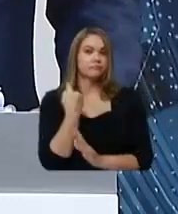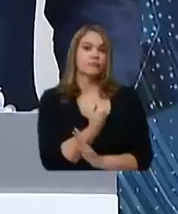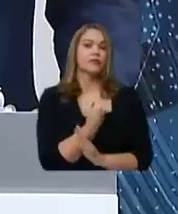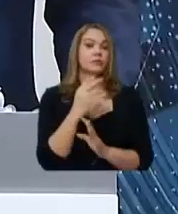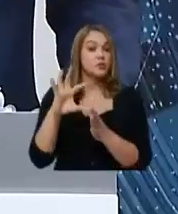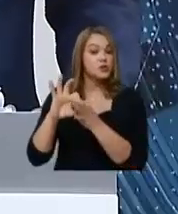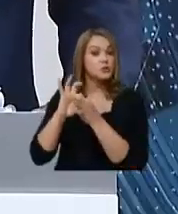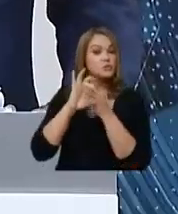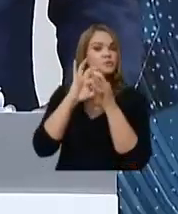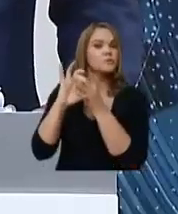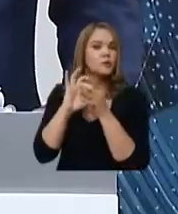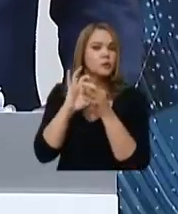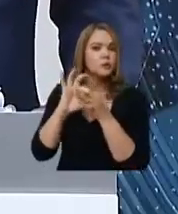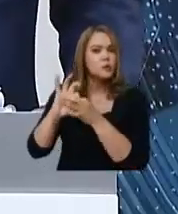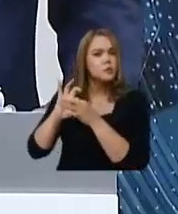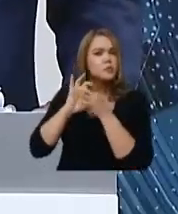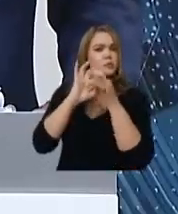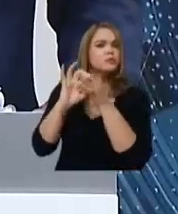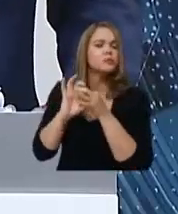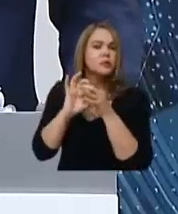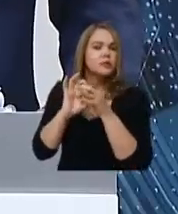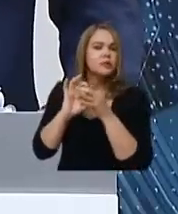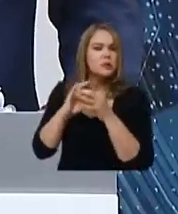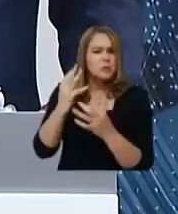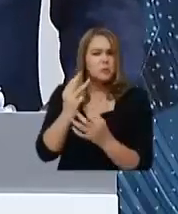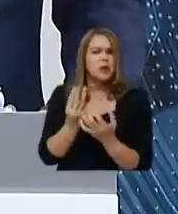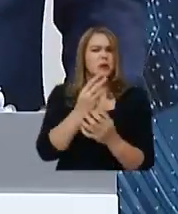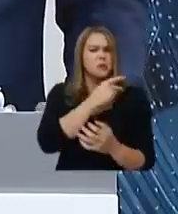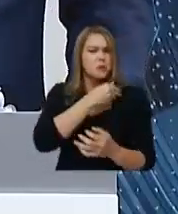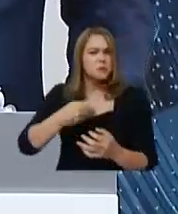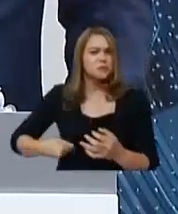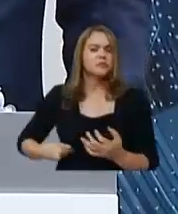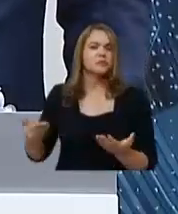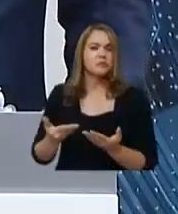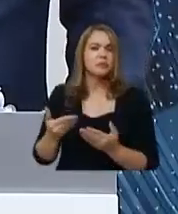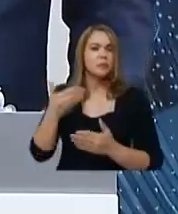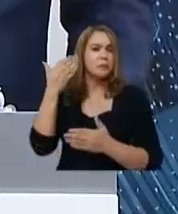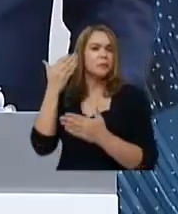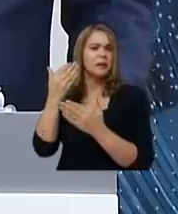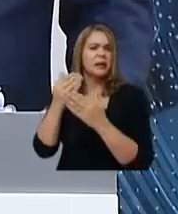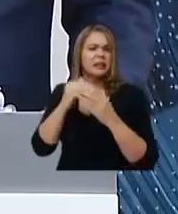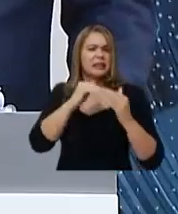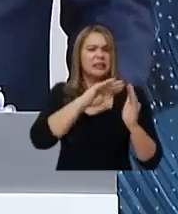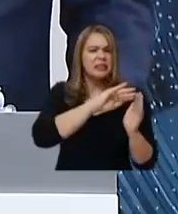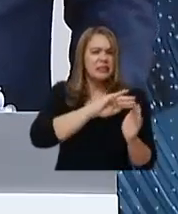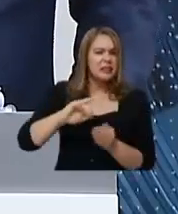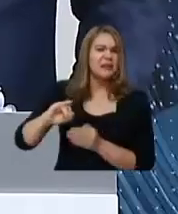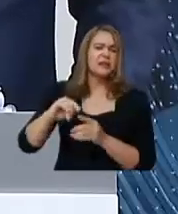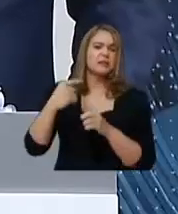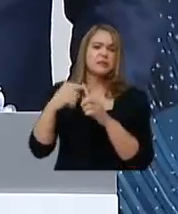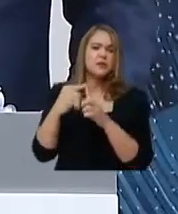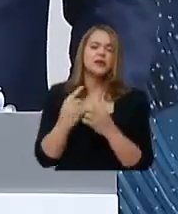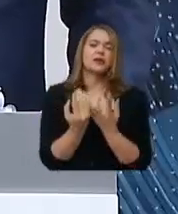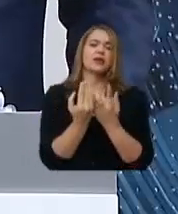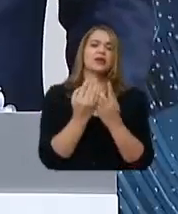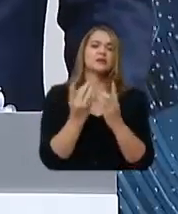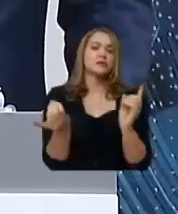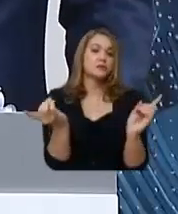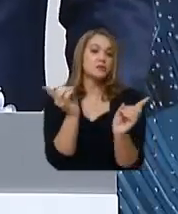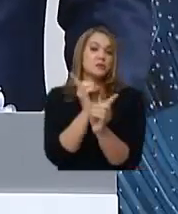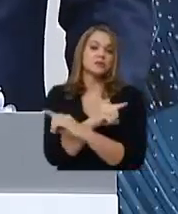para derrotar o governo atual Unidos porque somos oposição ao governo de merivaldo que o senhor